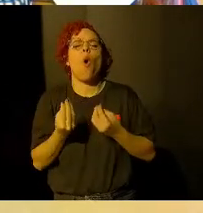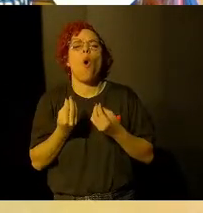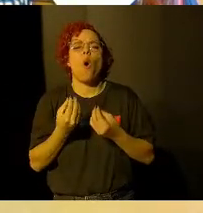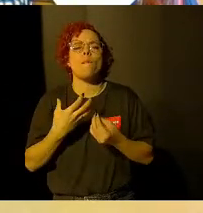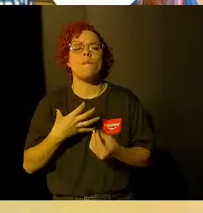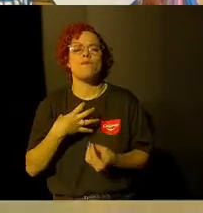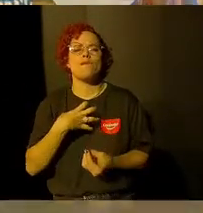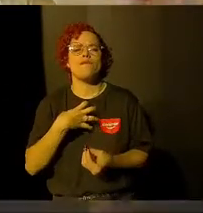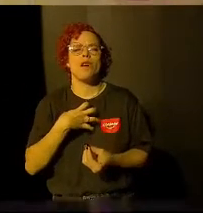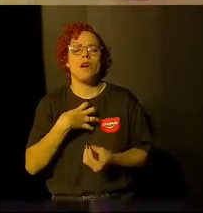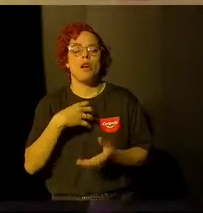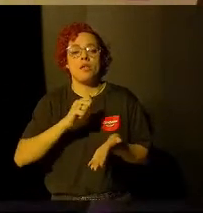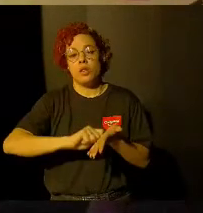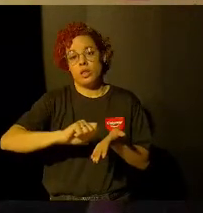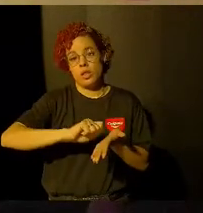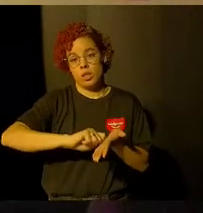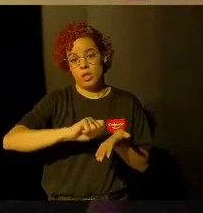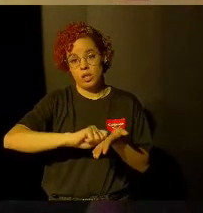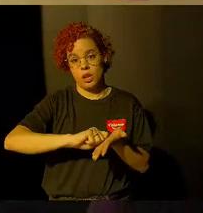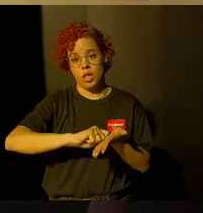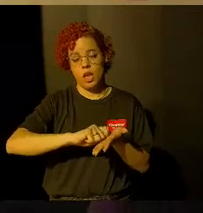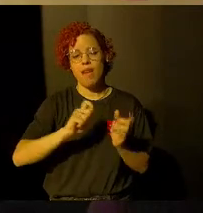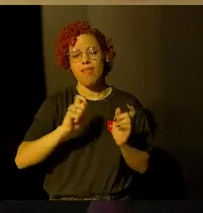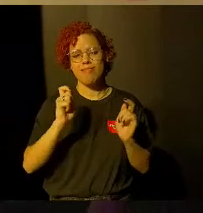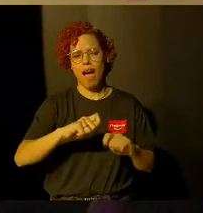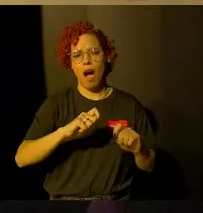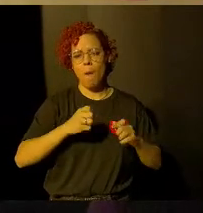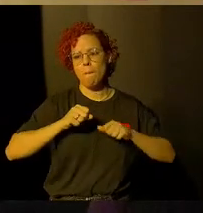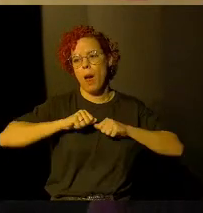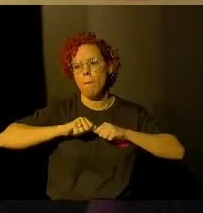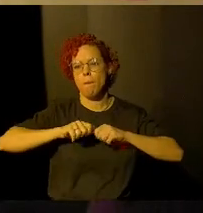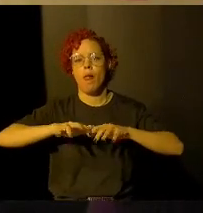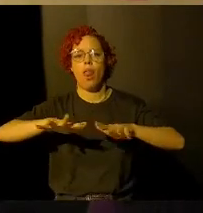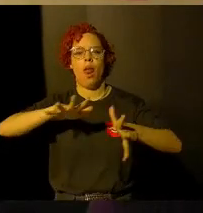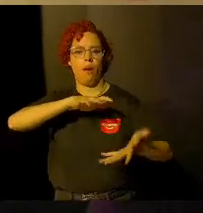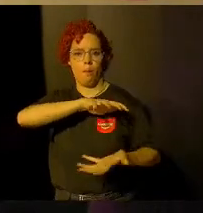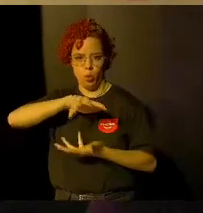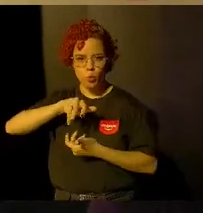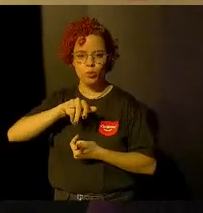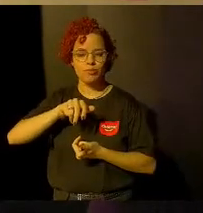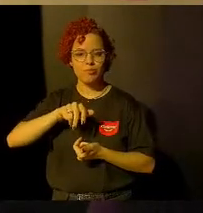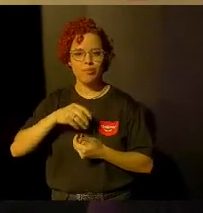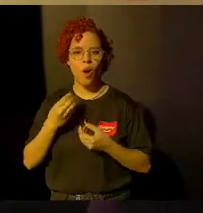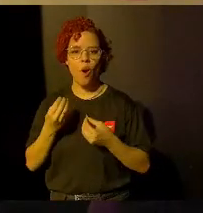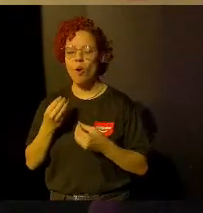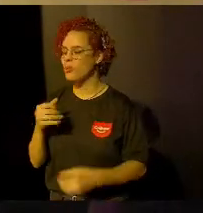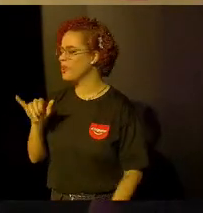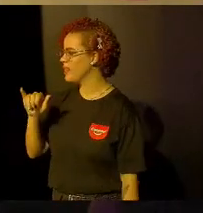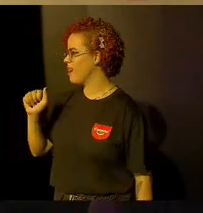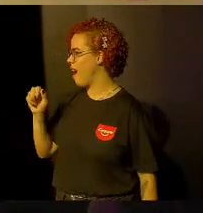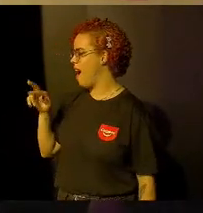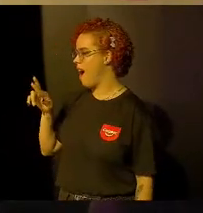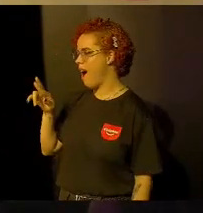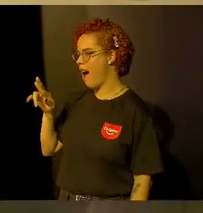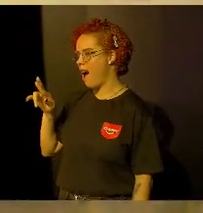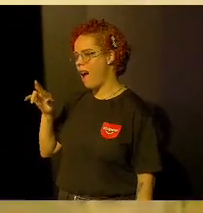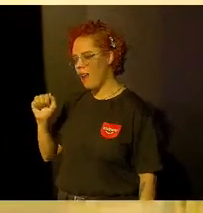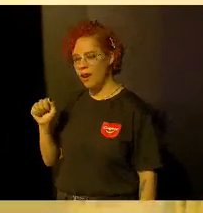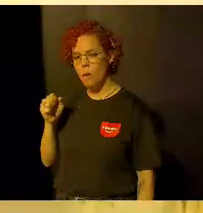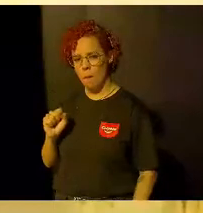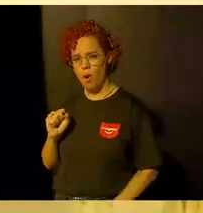o suficiente para levar para o mundo da Iara começa a você que é Bianca Olha é